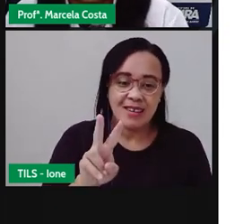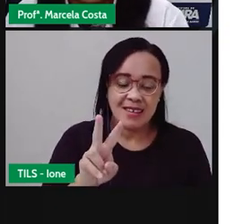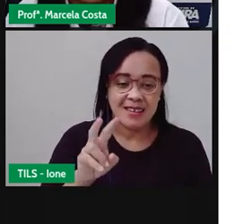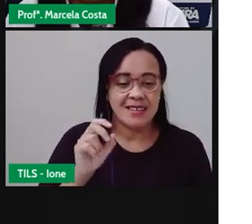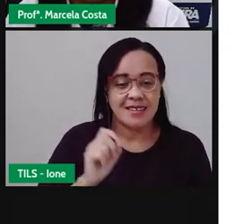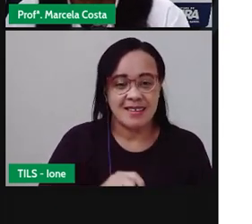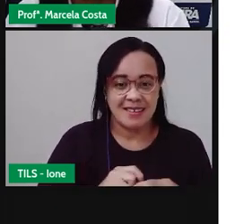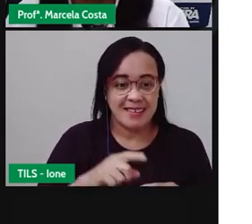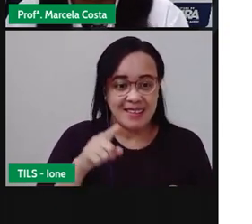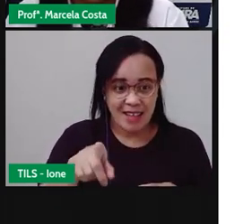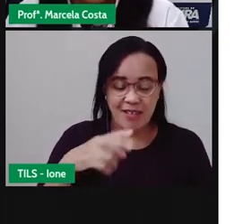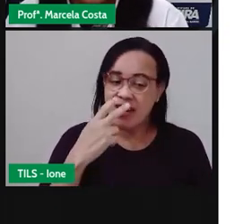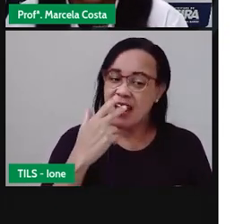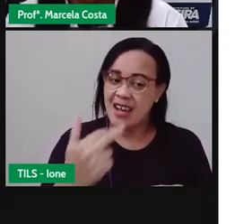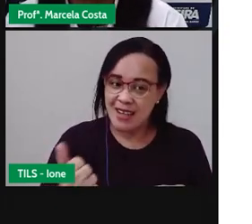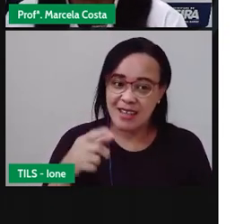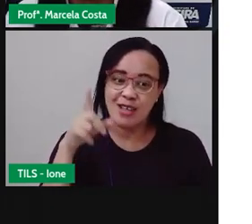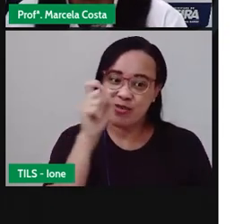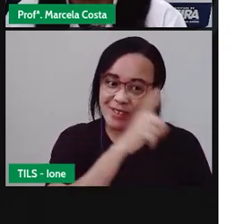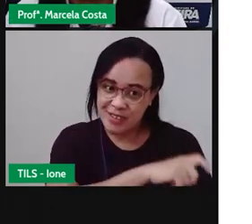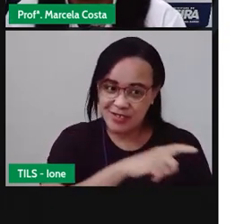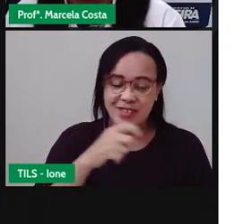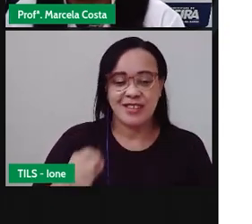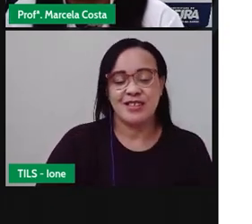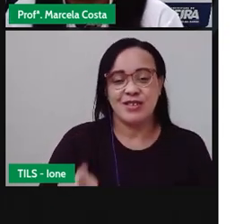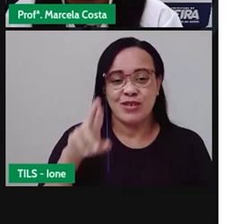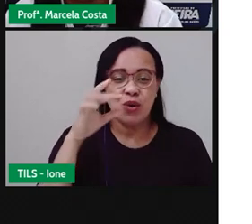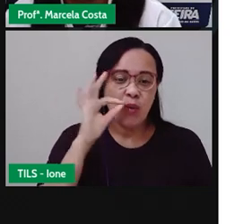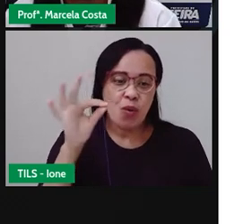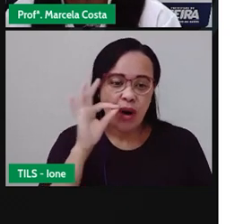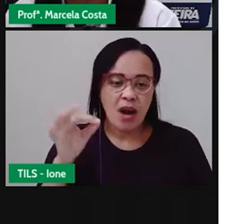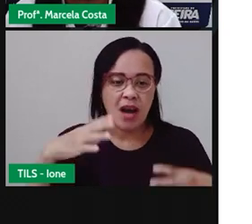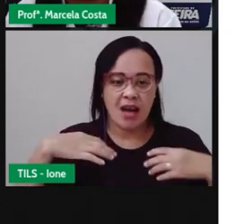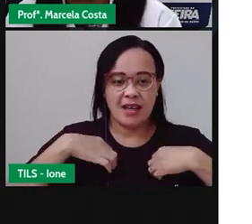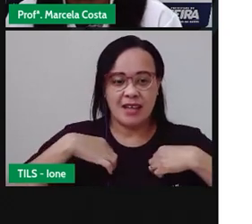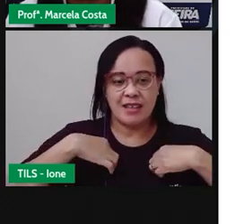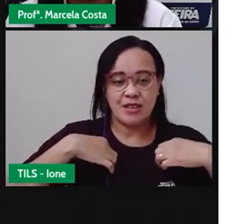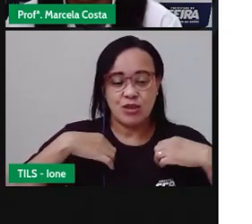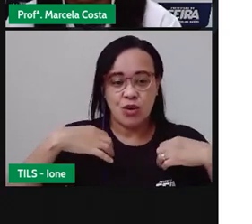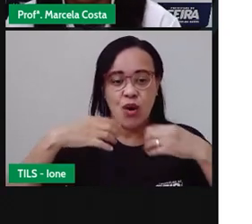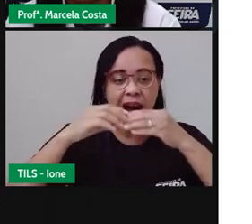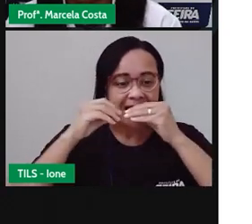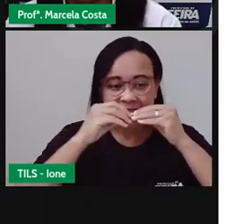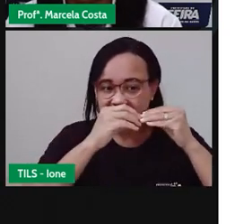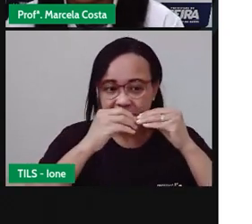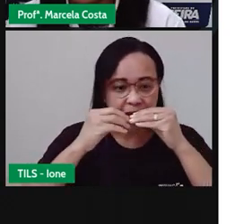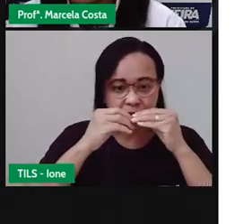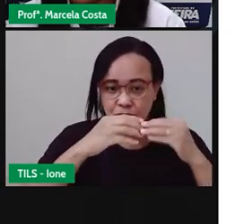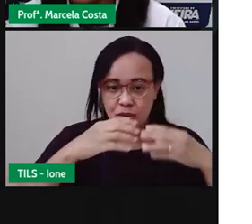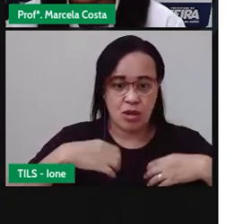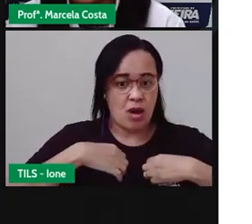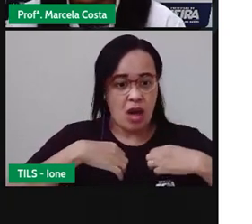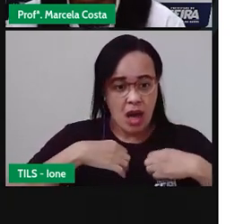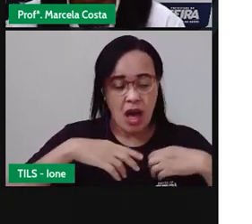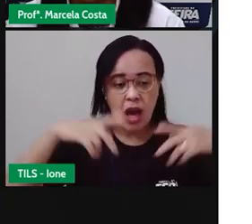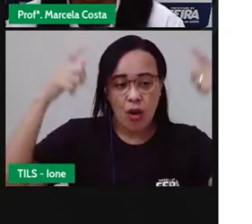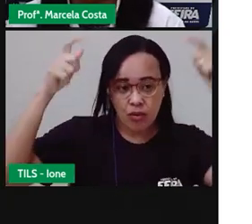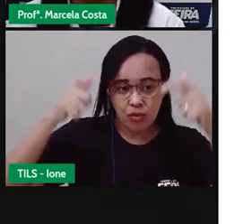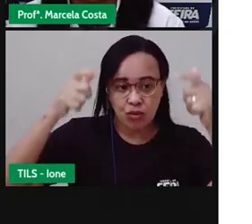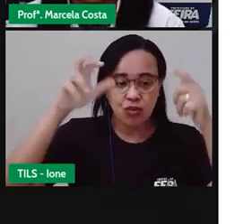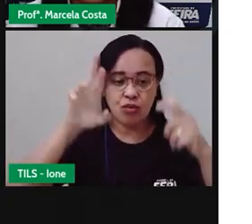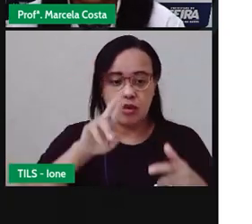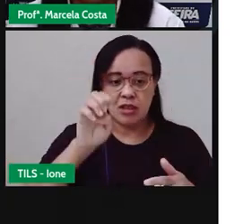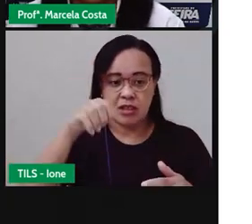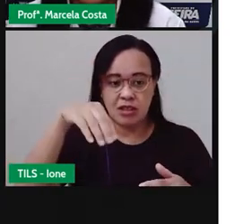trava-língua o rato roeu a roupa do rei de Roma Onde tá a